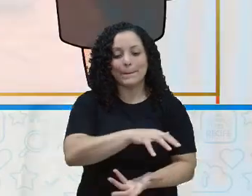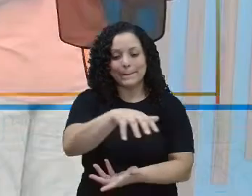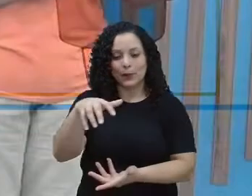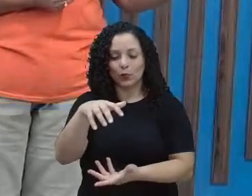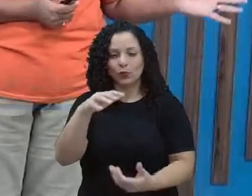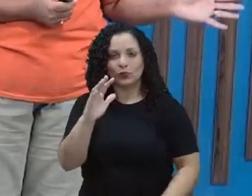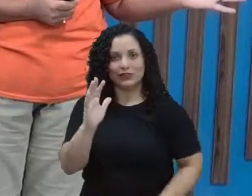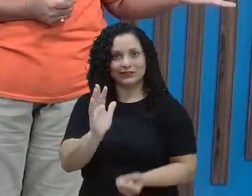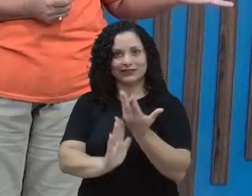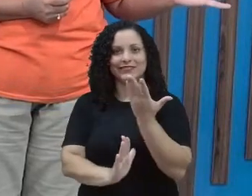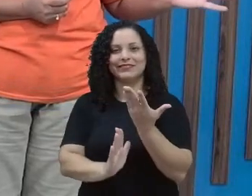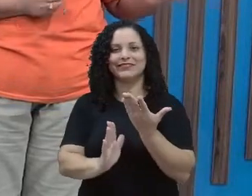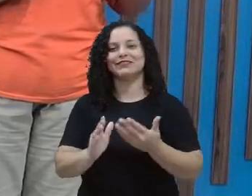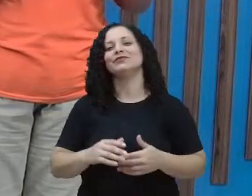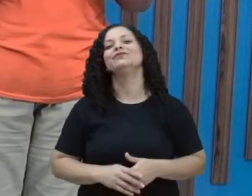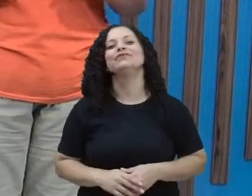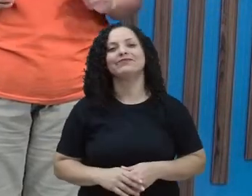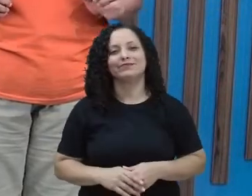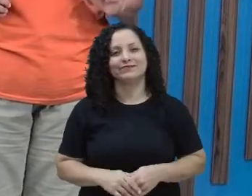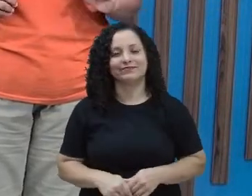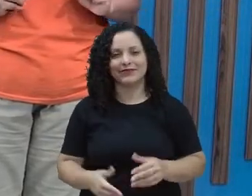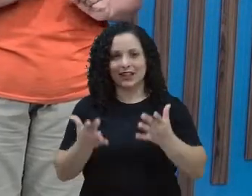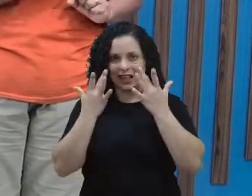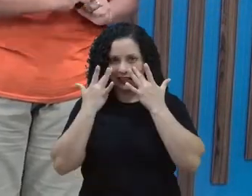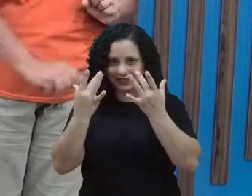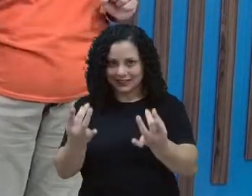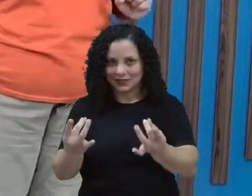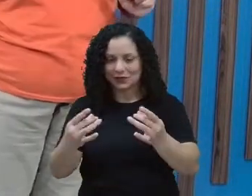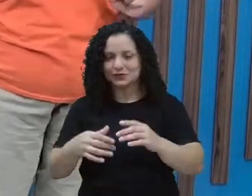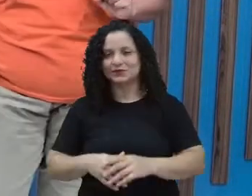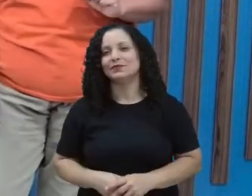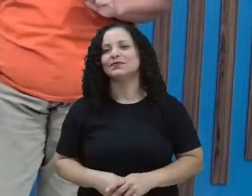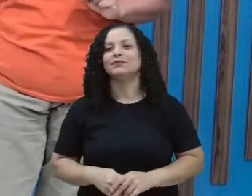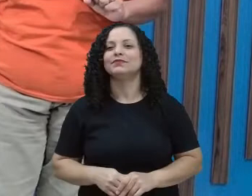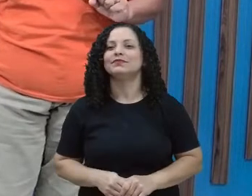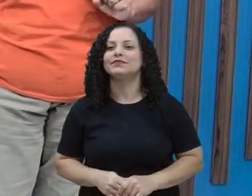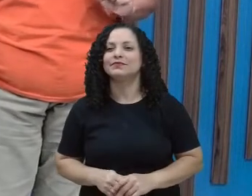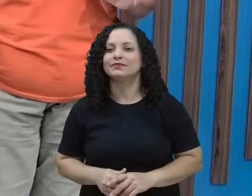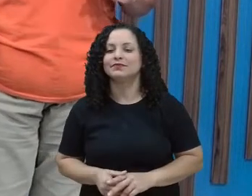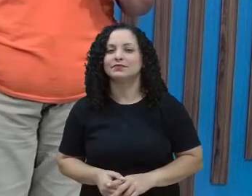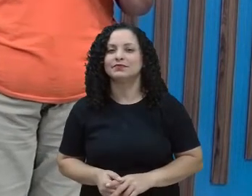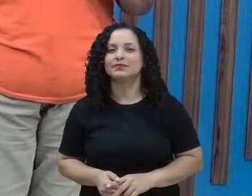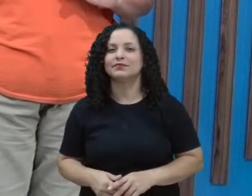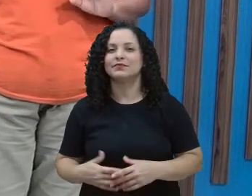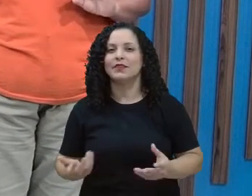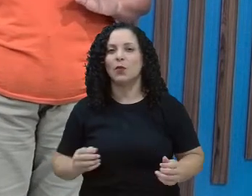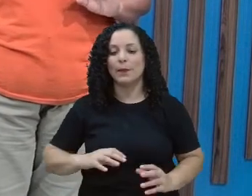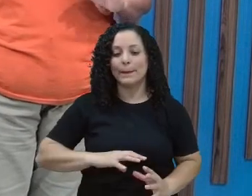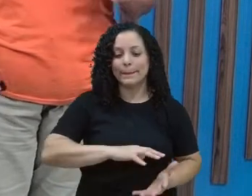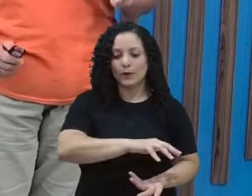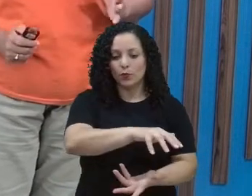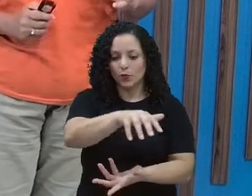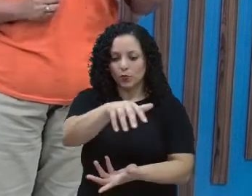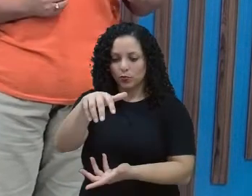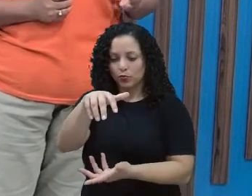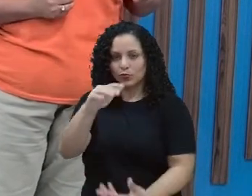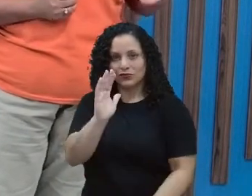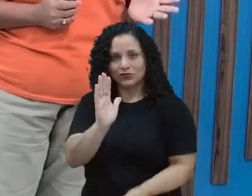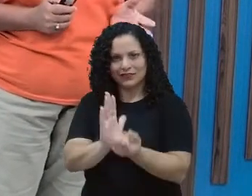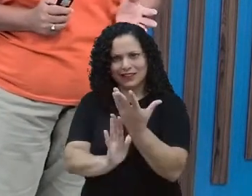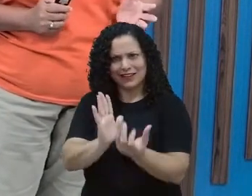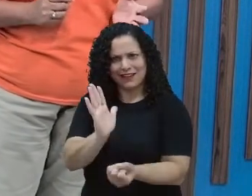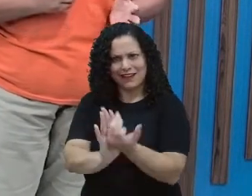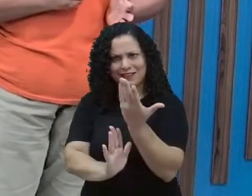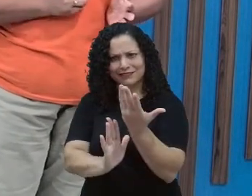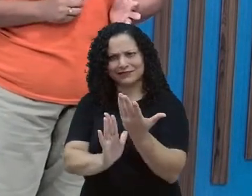com essa lenda, tá bom? Então, preste atenção aí, tá? Olha só, a criação do mundo de acordo com os povos